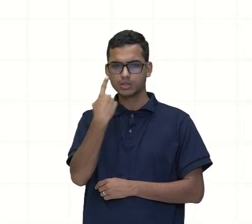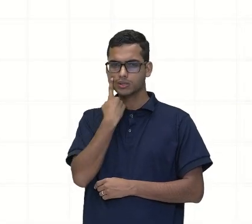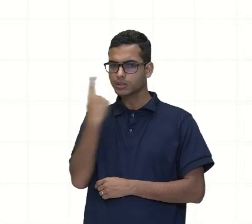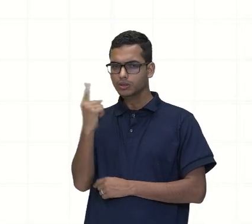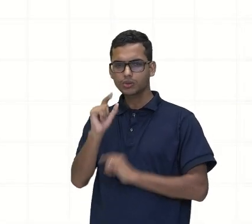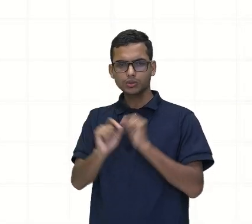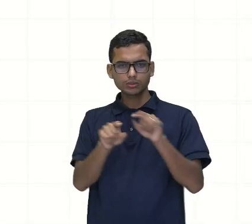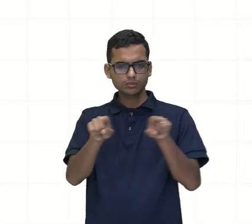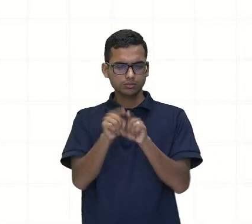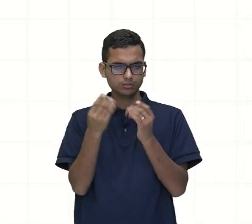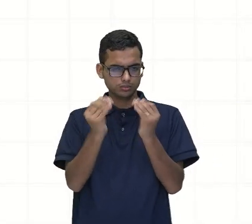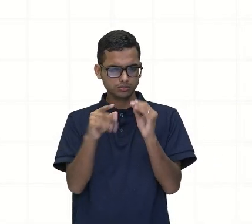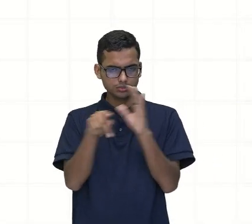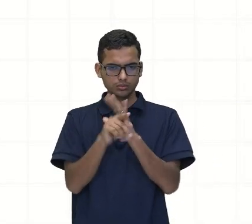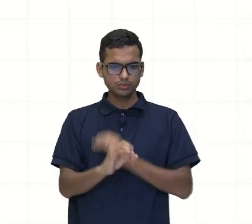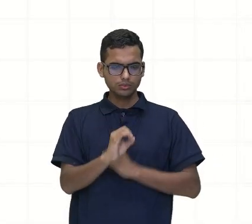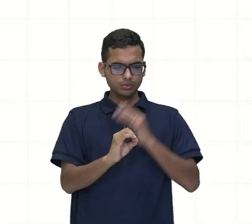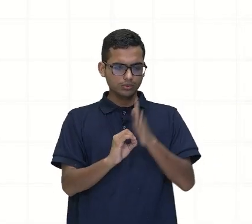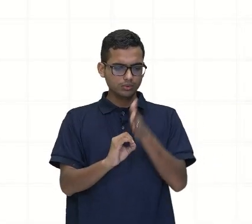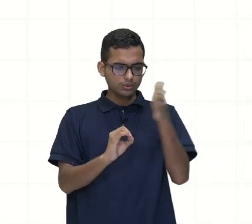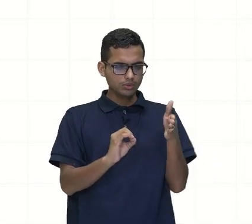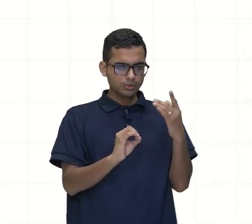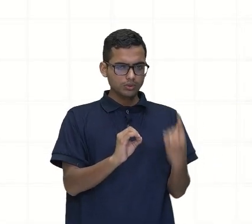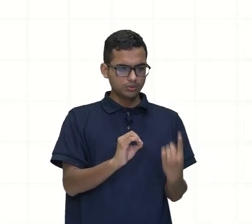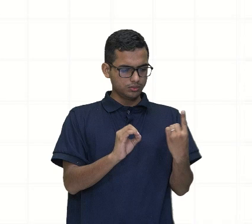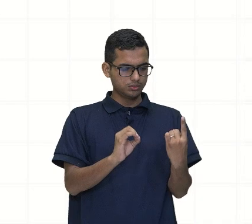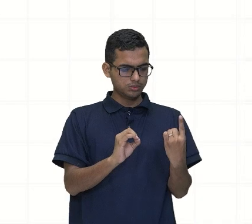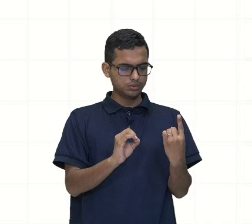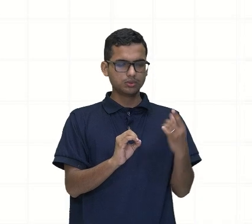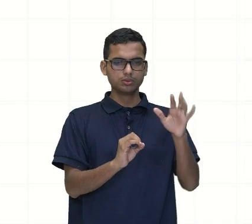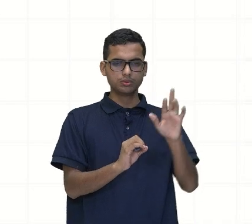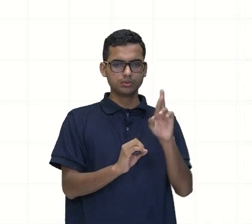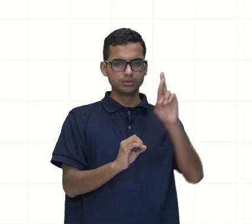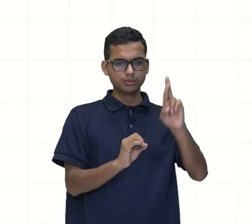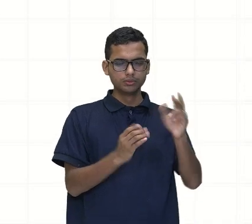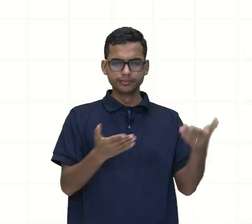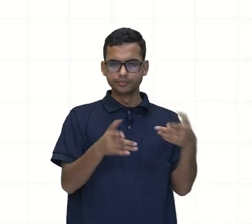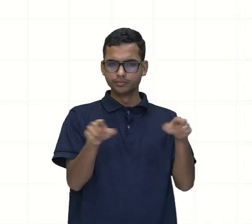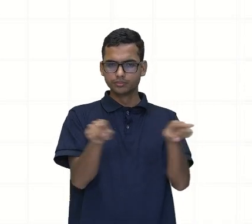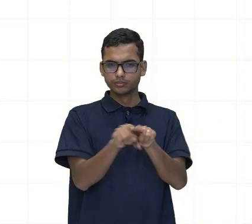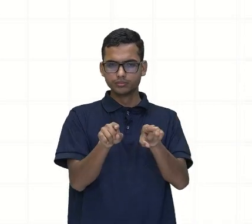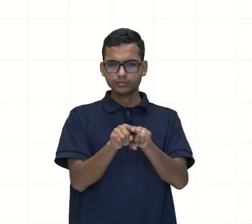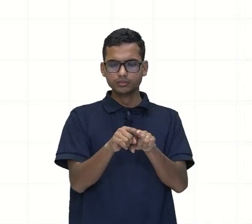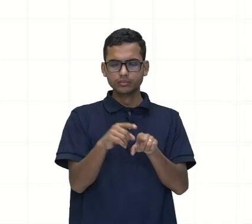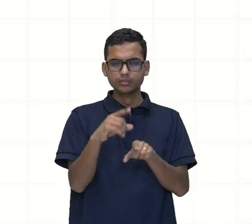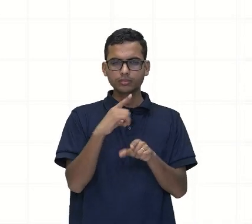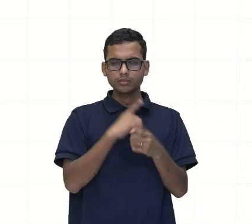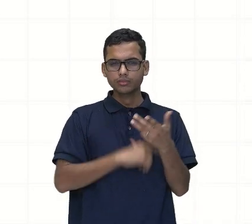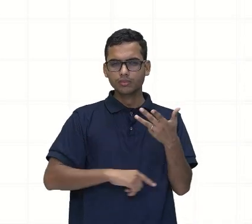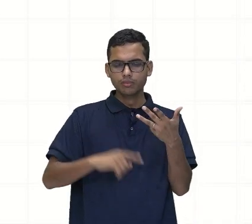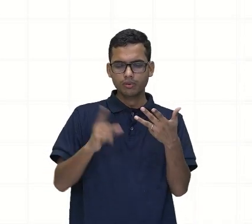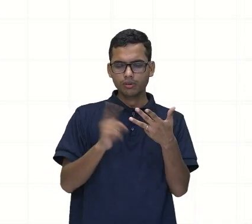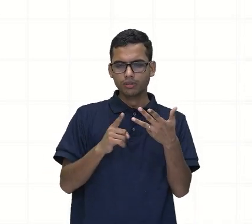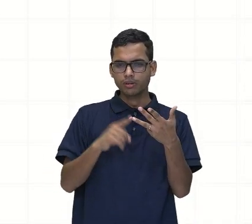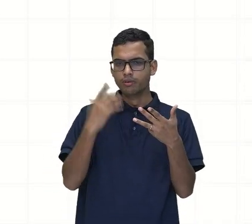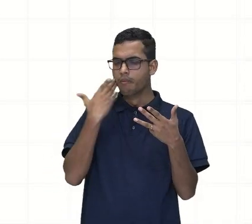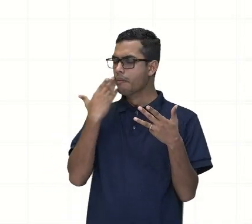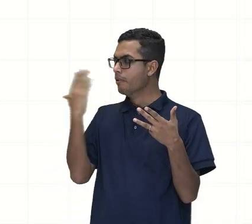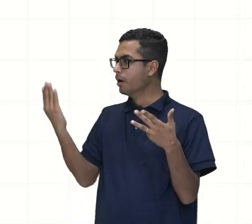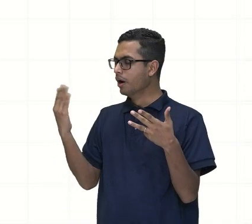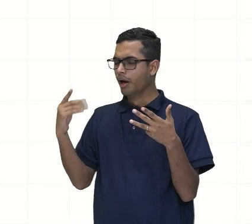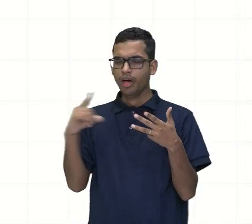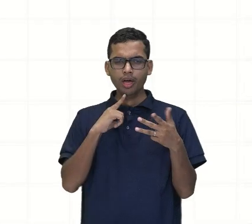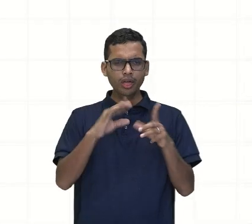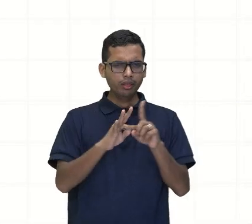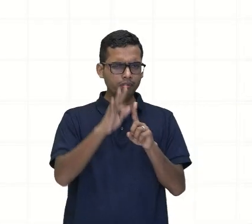Jataí, que está representada pela letra R. A cidade de São Gabriel marcou 3. Então, a